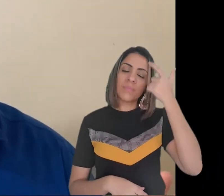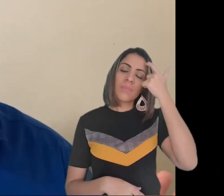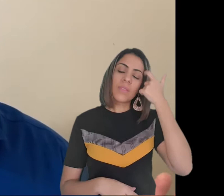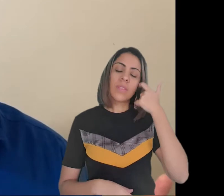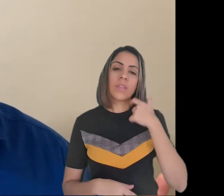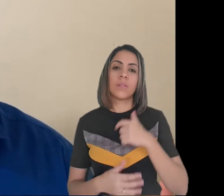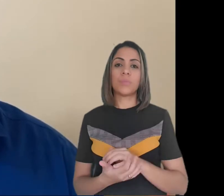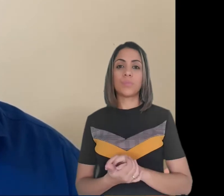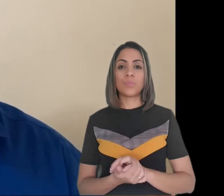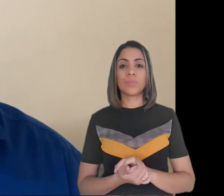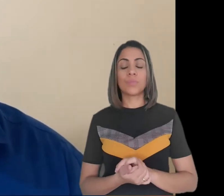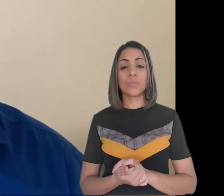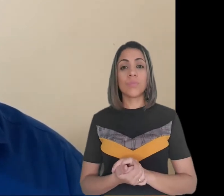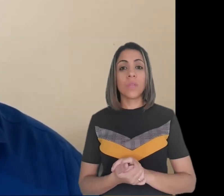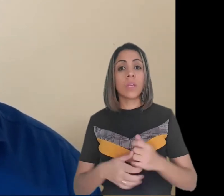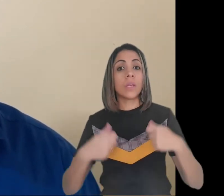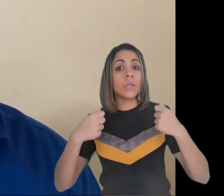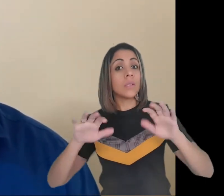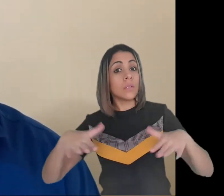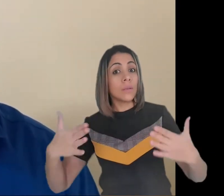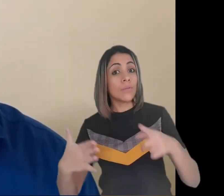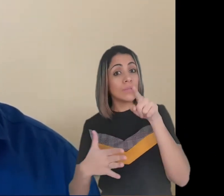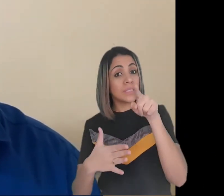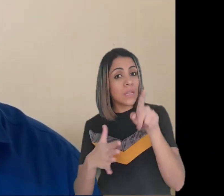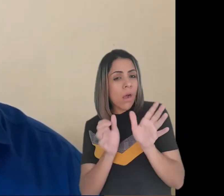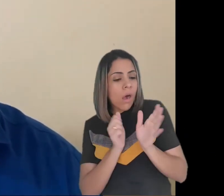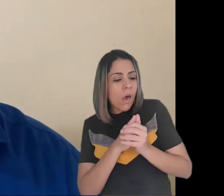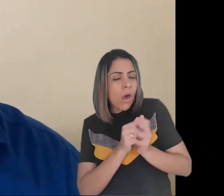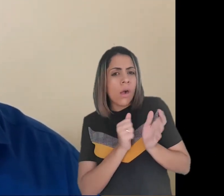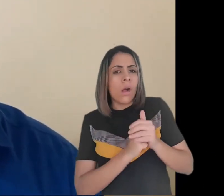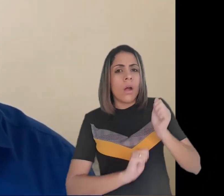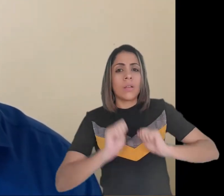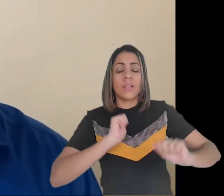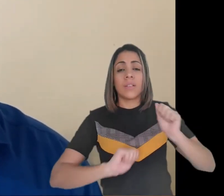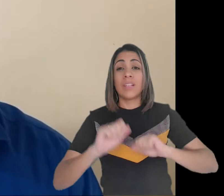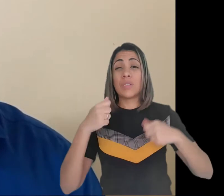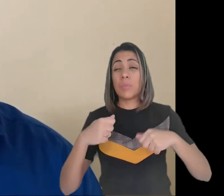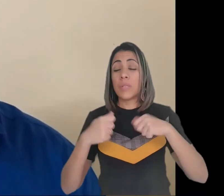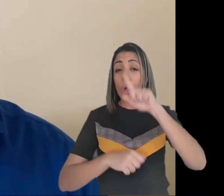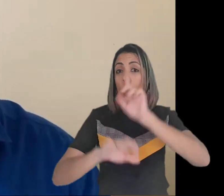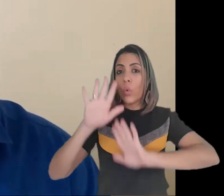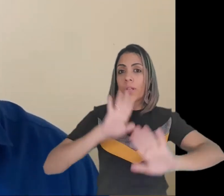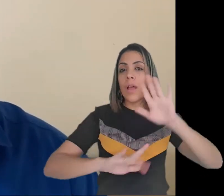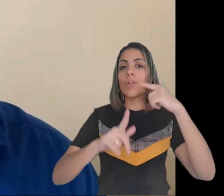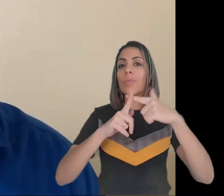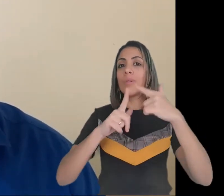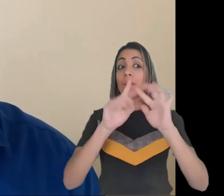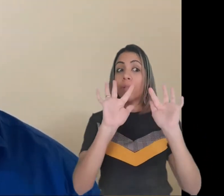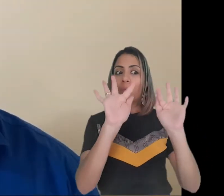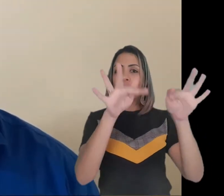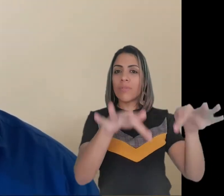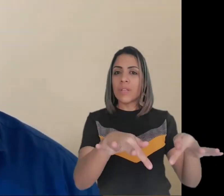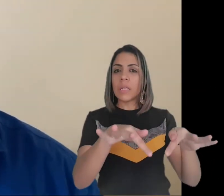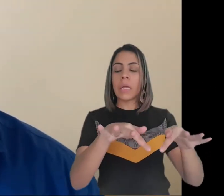anestesia. E certamente isso poderá ter um resultado que traz mais sofrimento